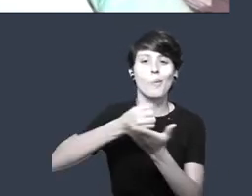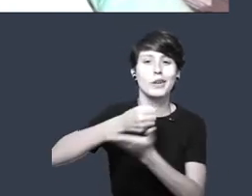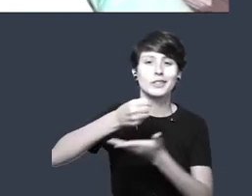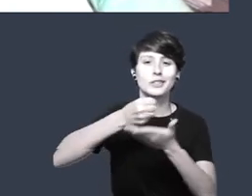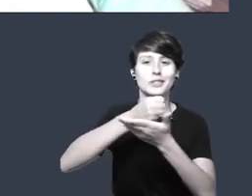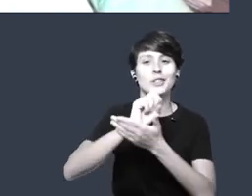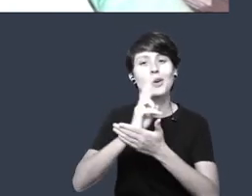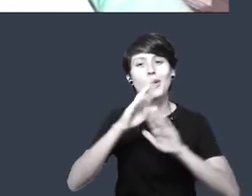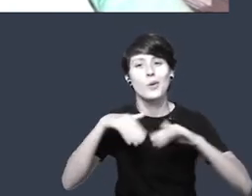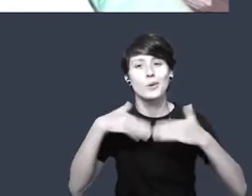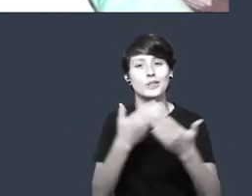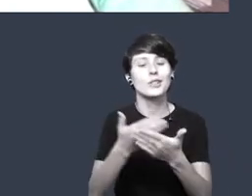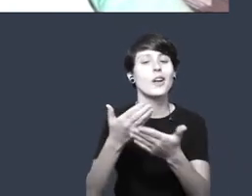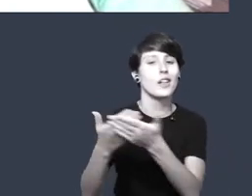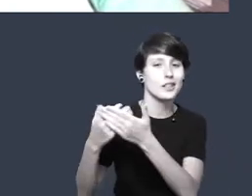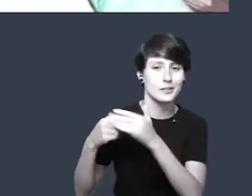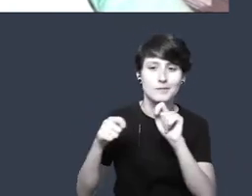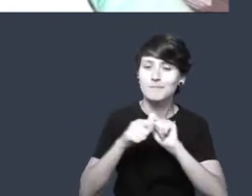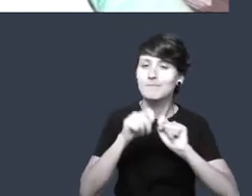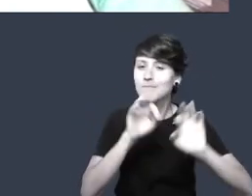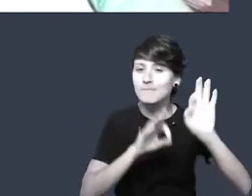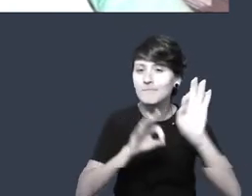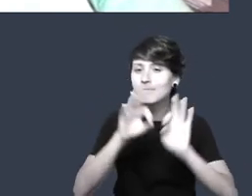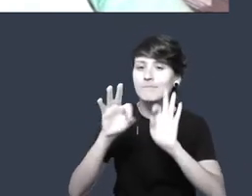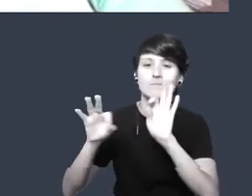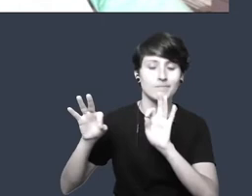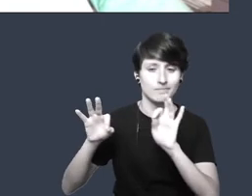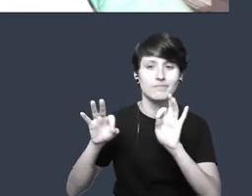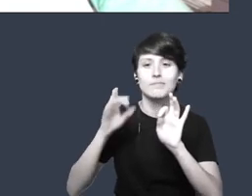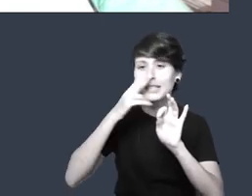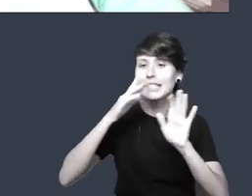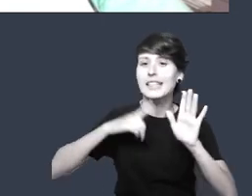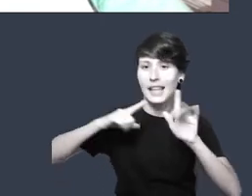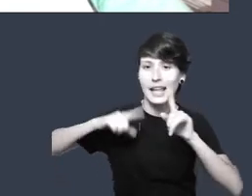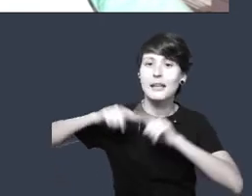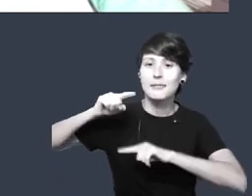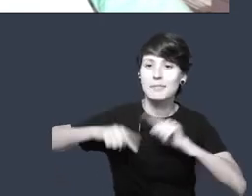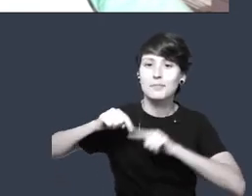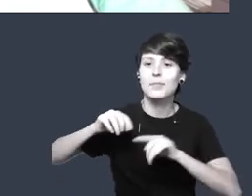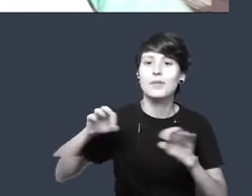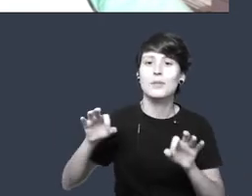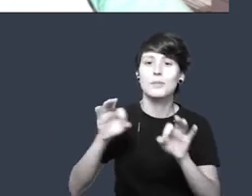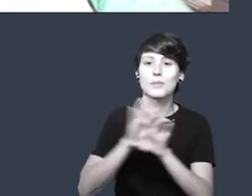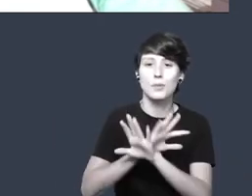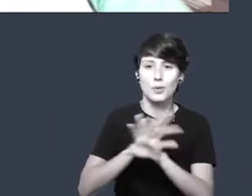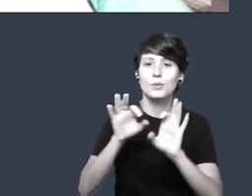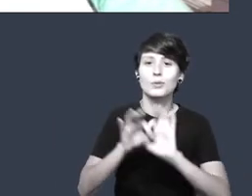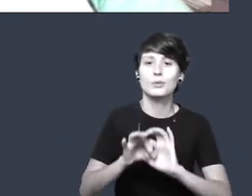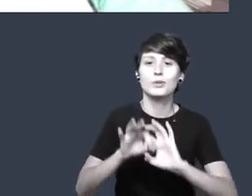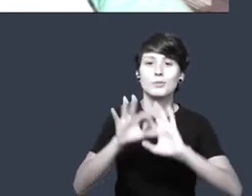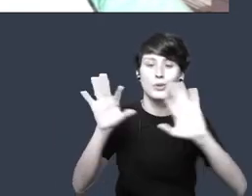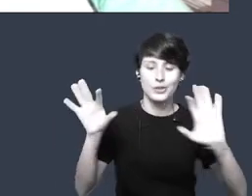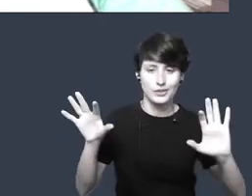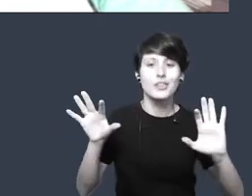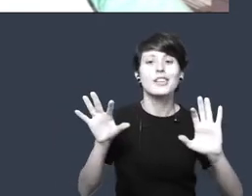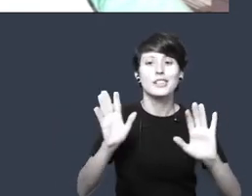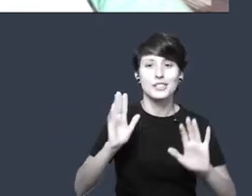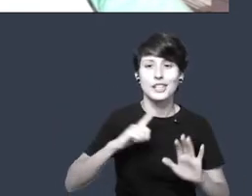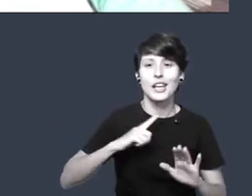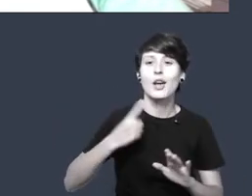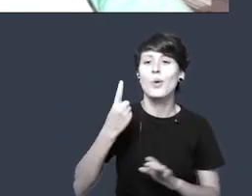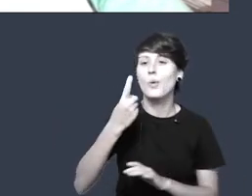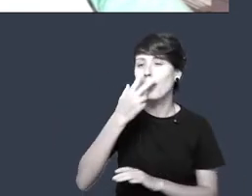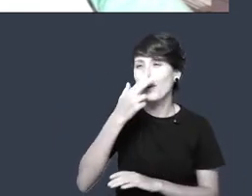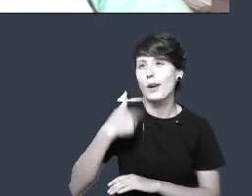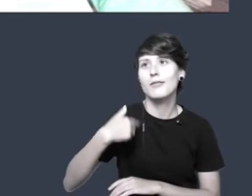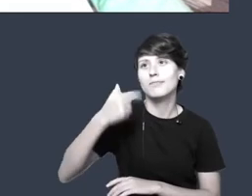e escolas fazendo já tem material, né? Já tem material disponível. Tem um que me vem também à